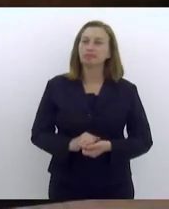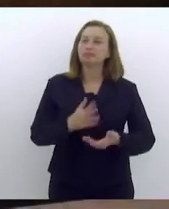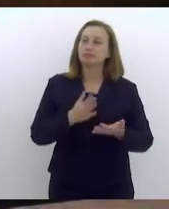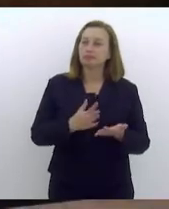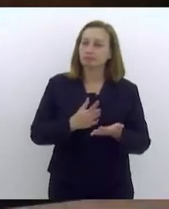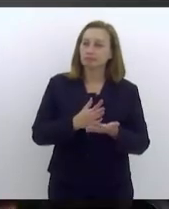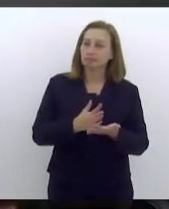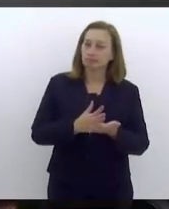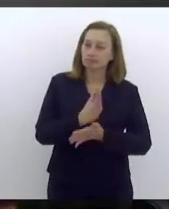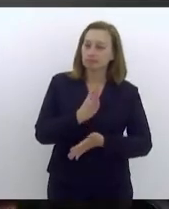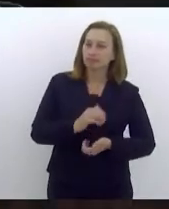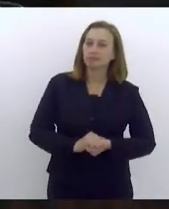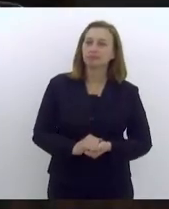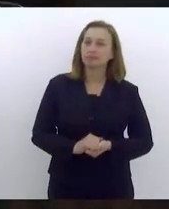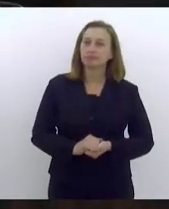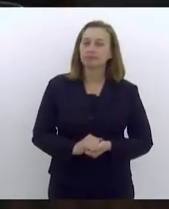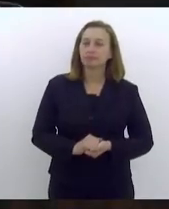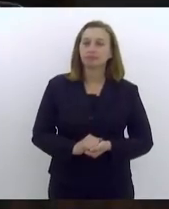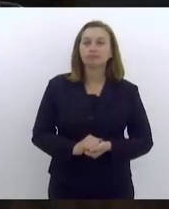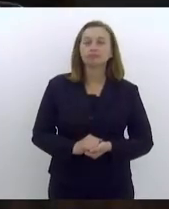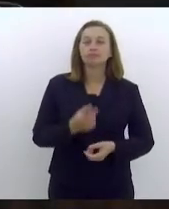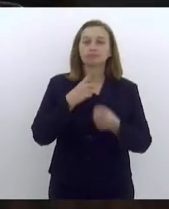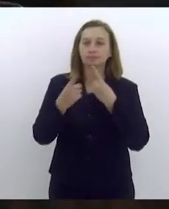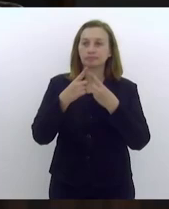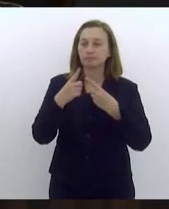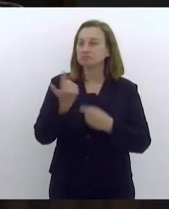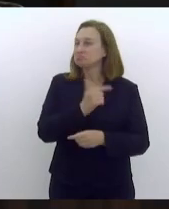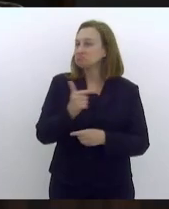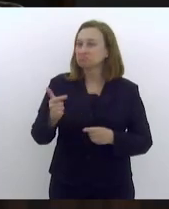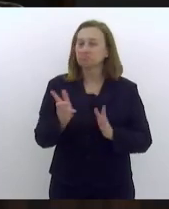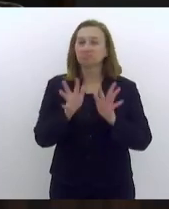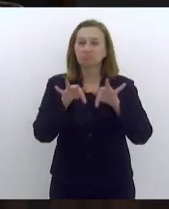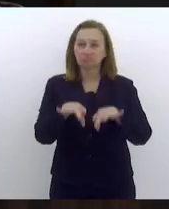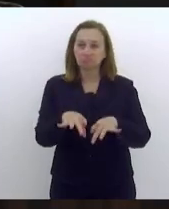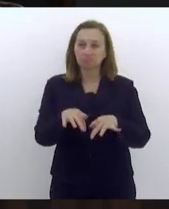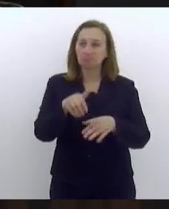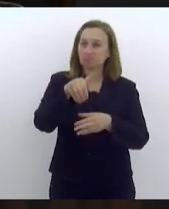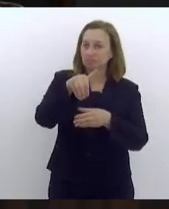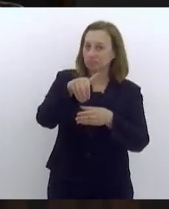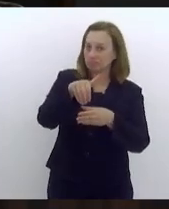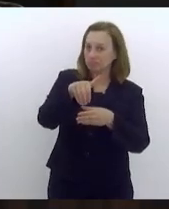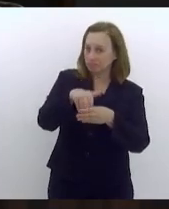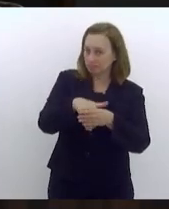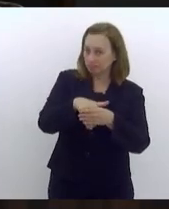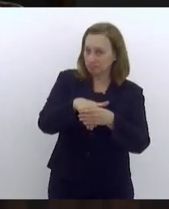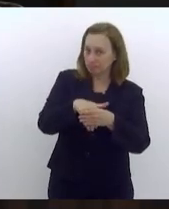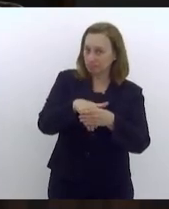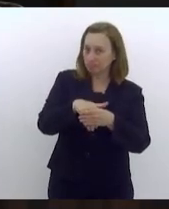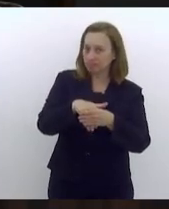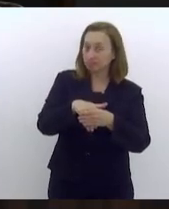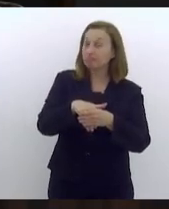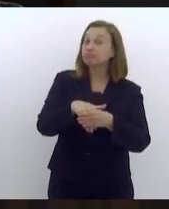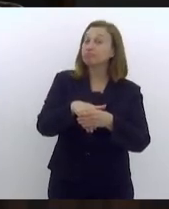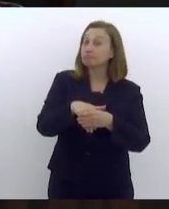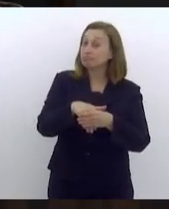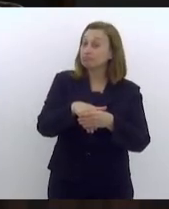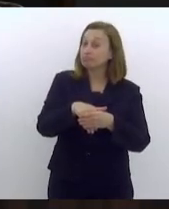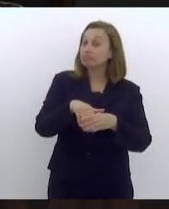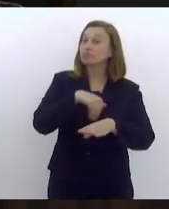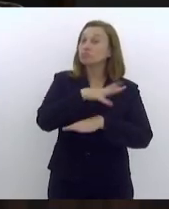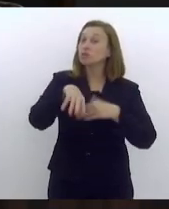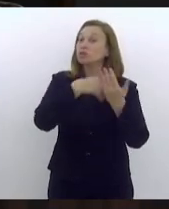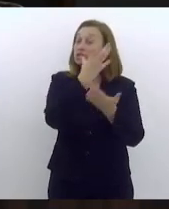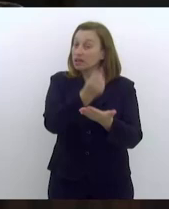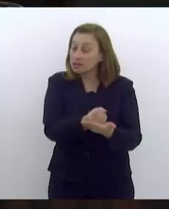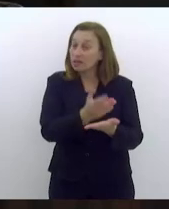Favorável. Com os pareceres emitidos, em discussão. Não havendo quem queira discutir, encerrada a discussão. Em votação, os senhores que